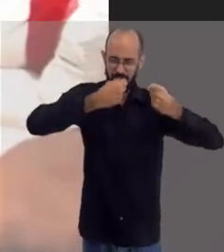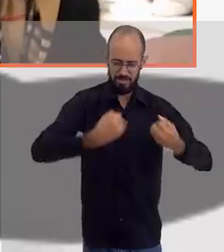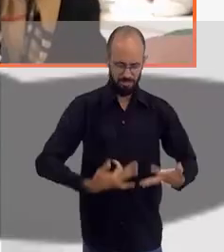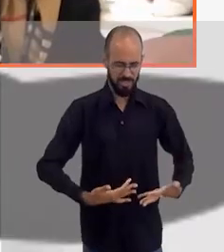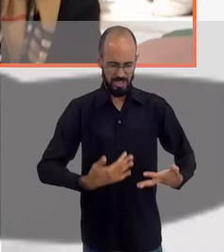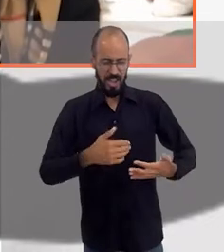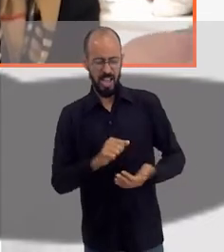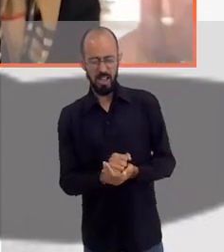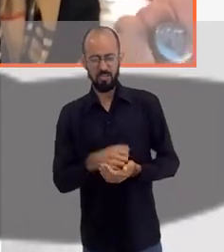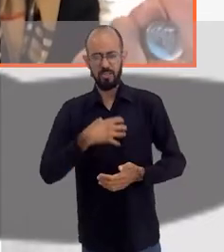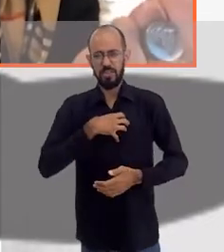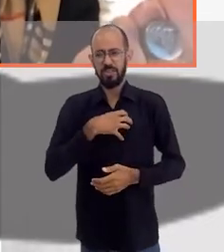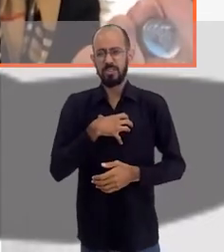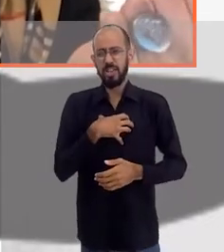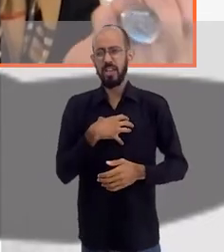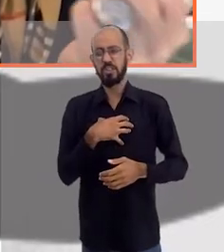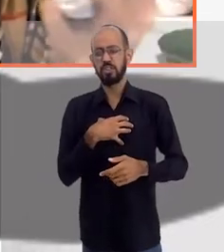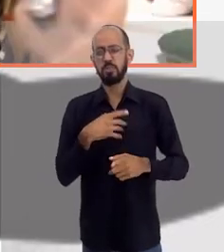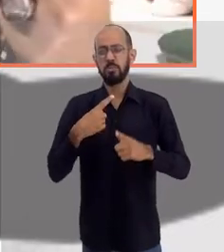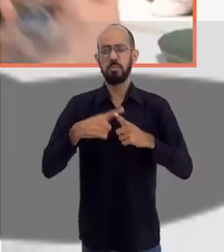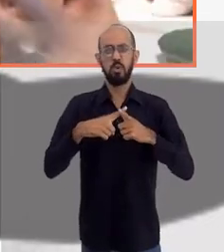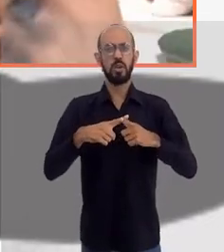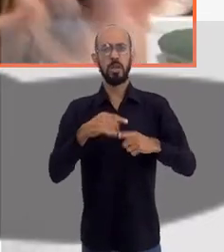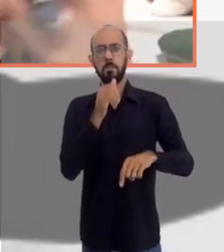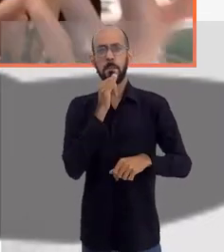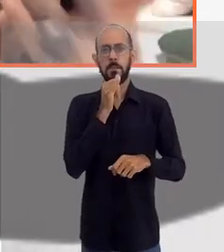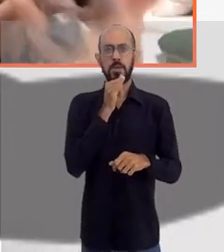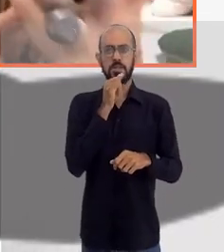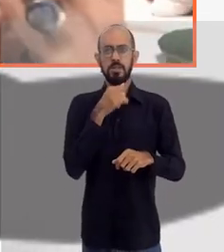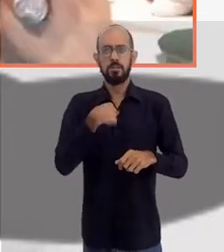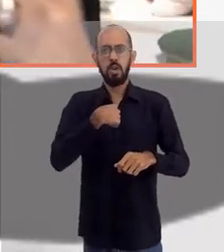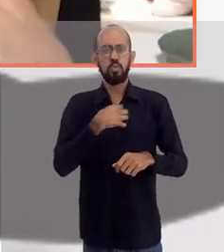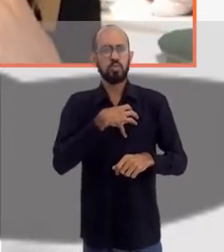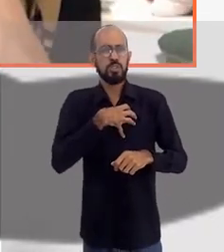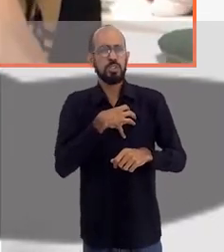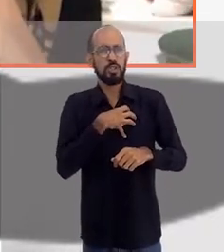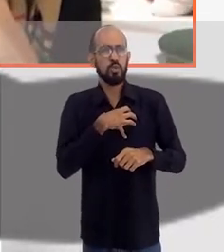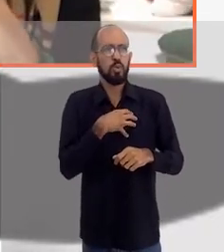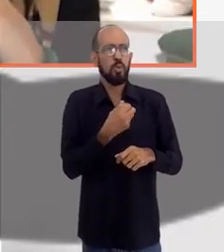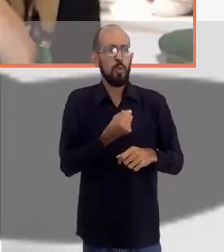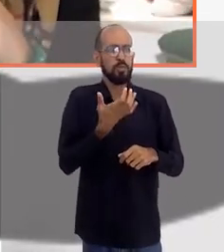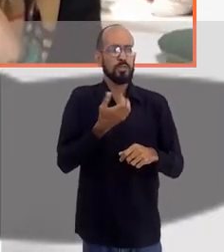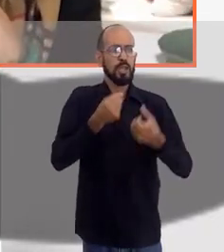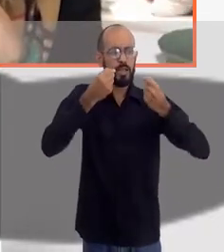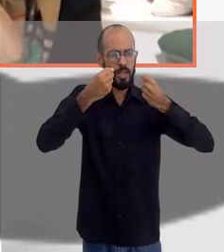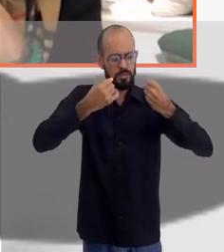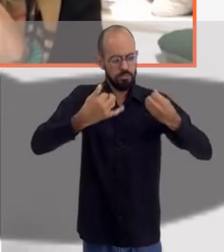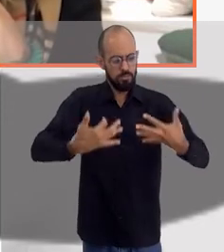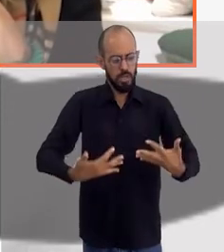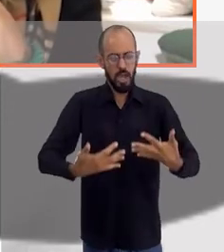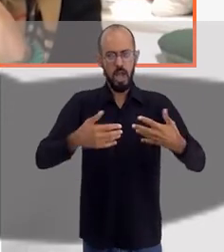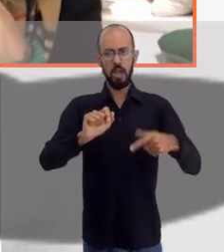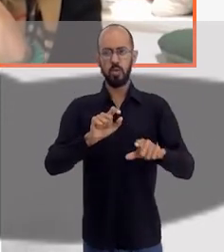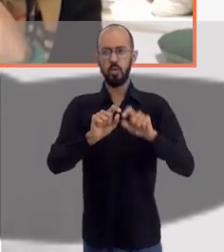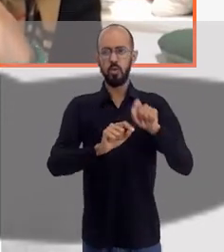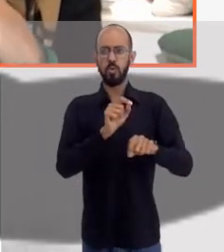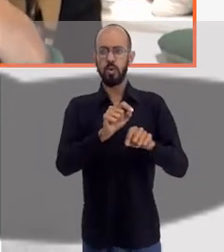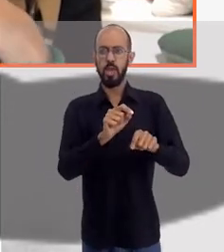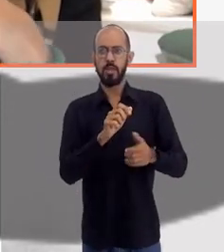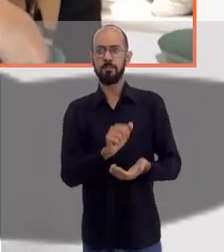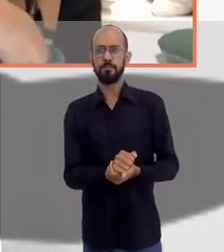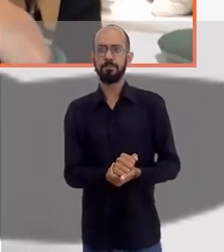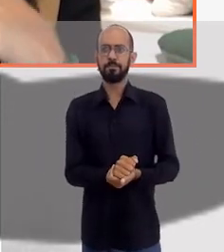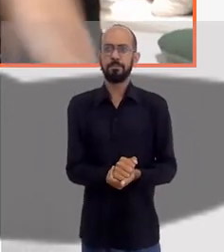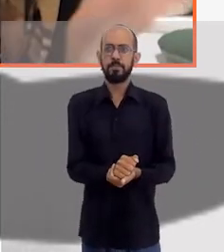explicando né porque é eu me sinto durante né a sua fala que é